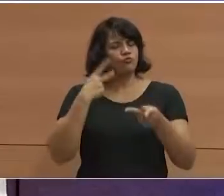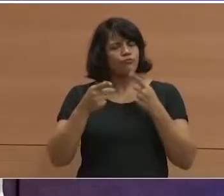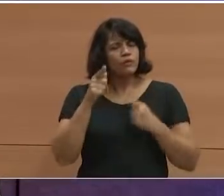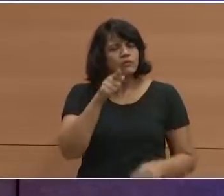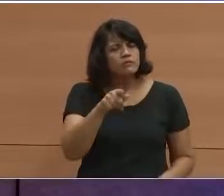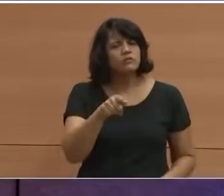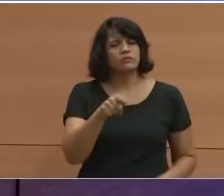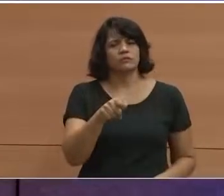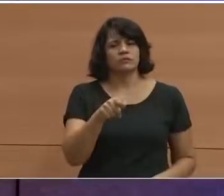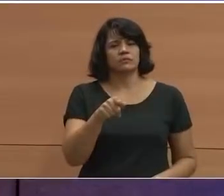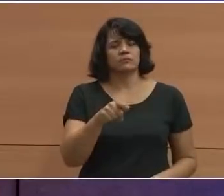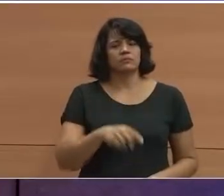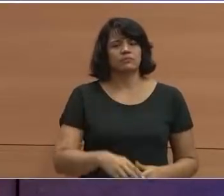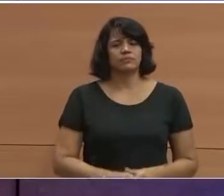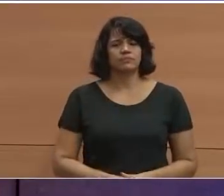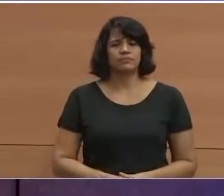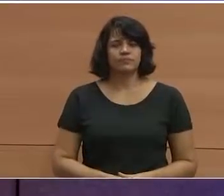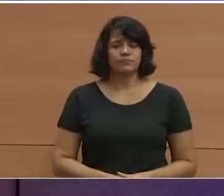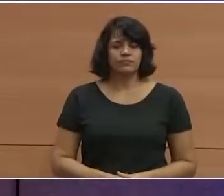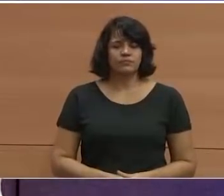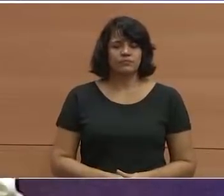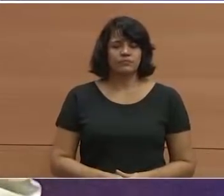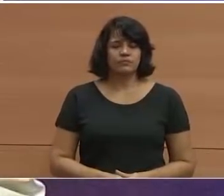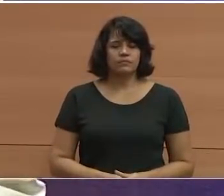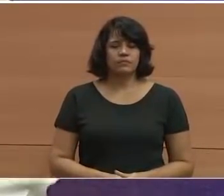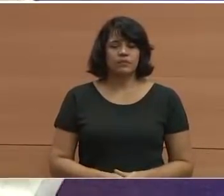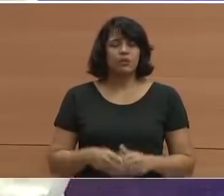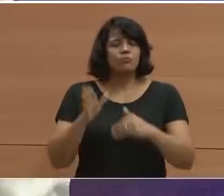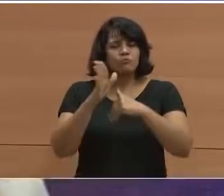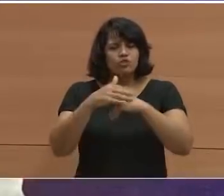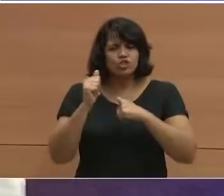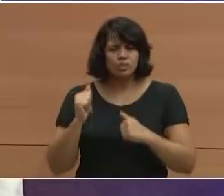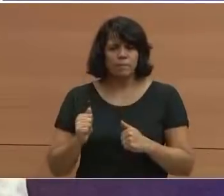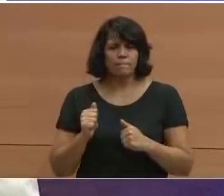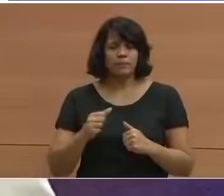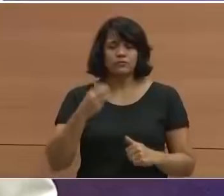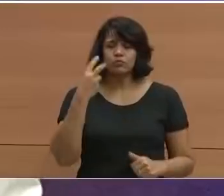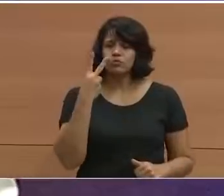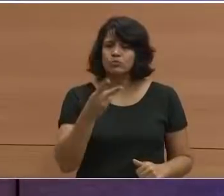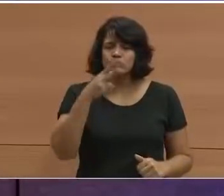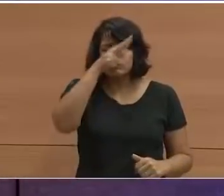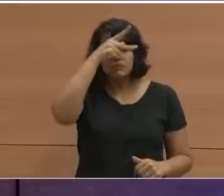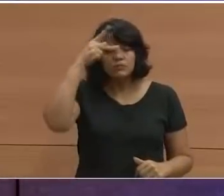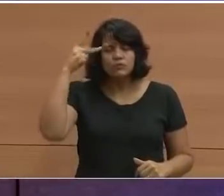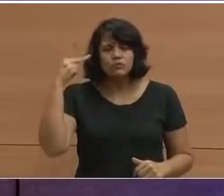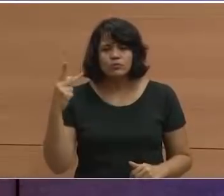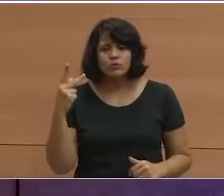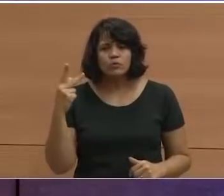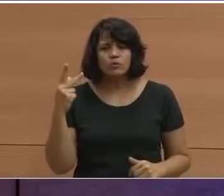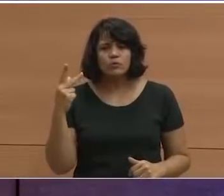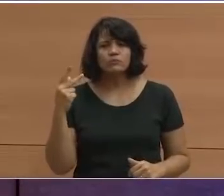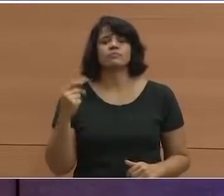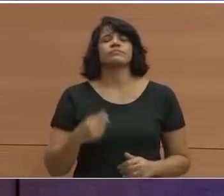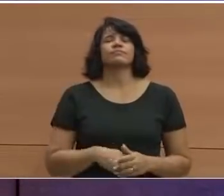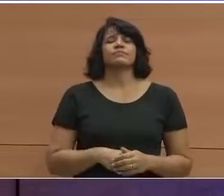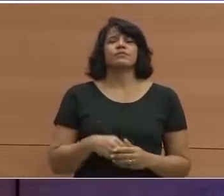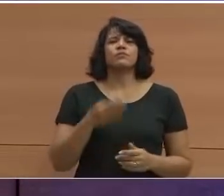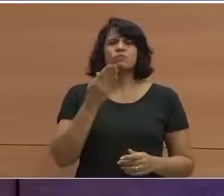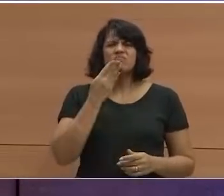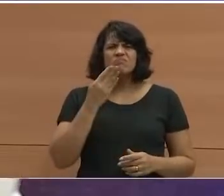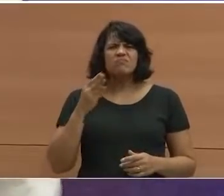segunda. Por boca de duas ou três testemunhas, toda questão será decidida. Quer